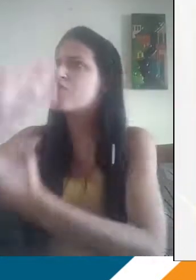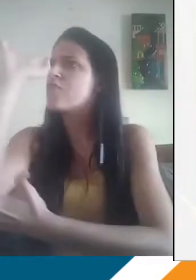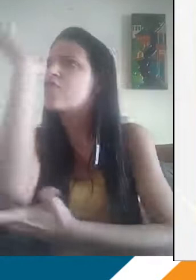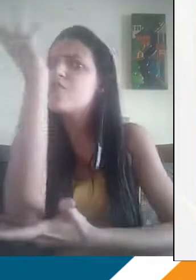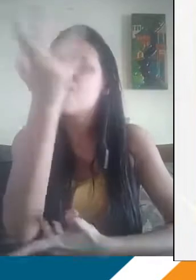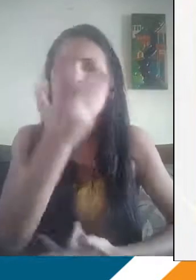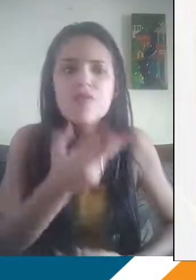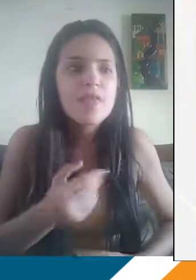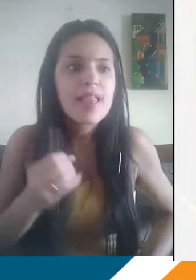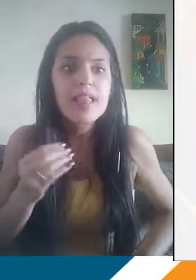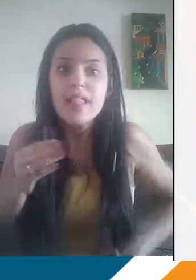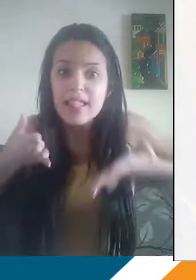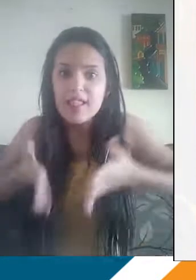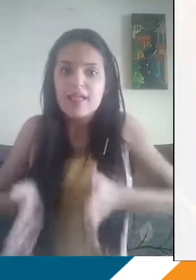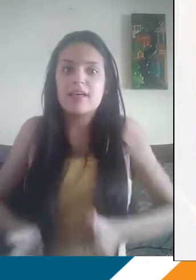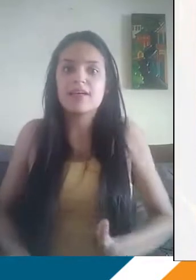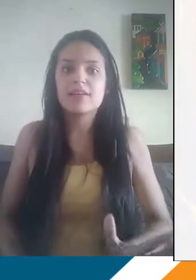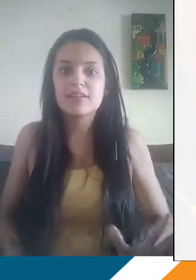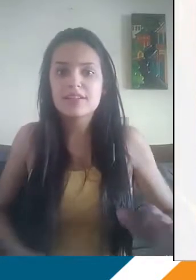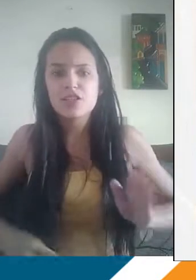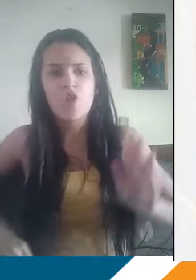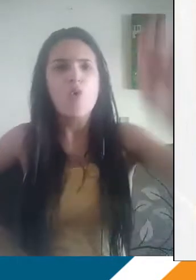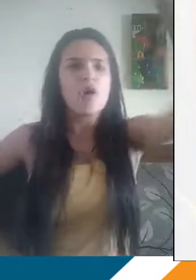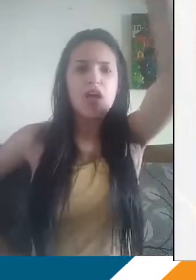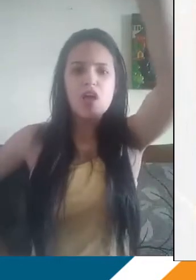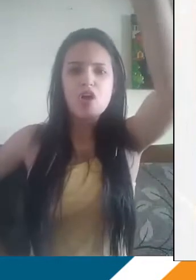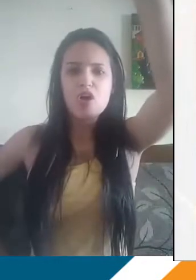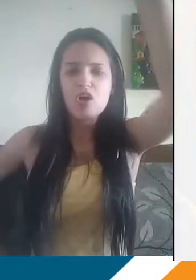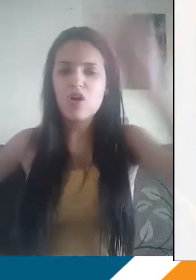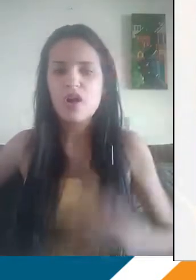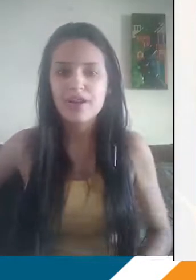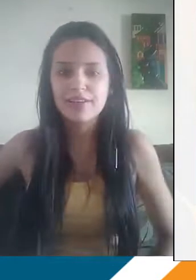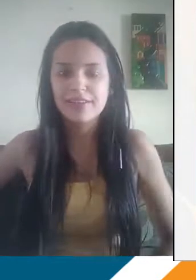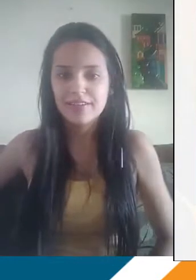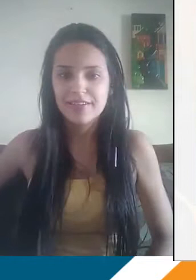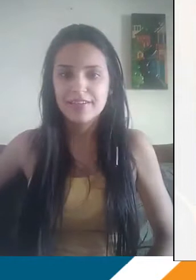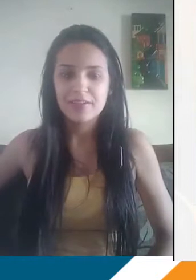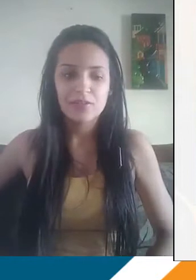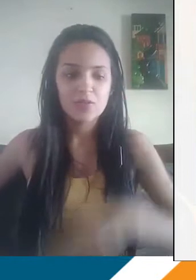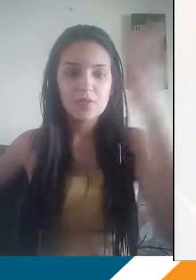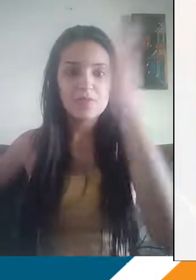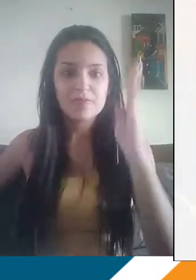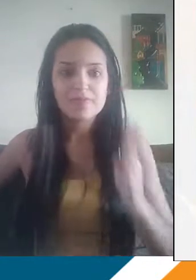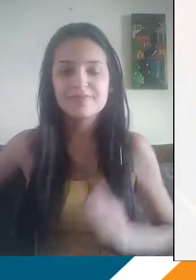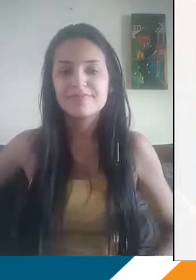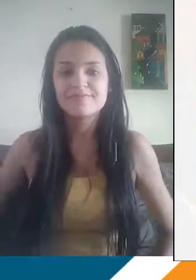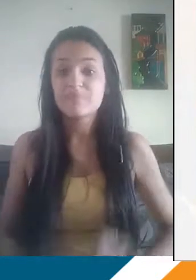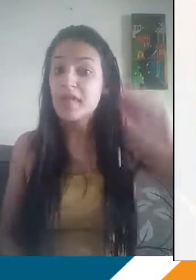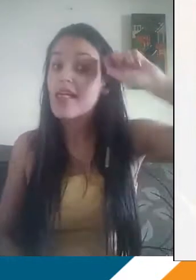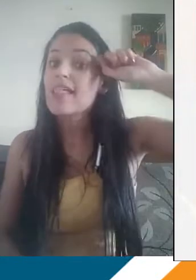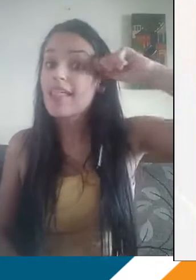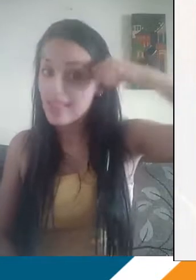gente, era preto retinto e filho do medo da noite. Vamos observar agora algumas características